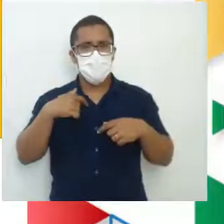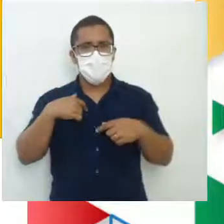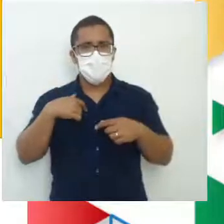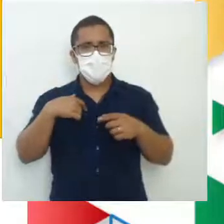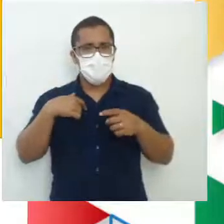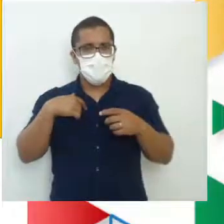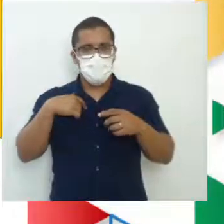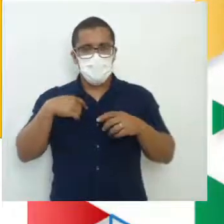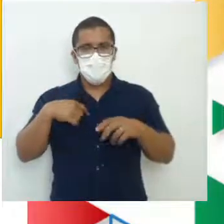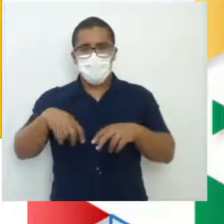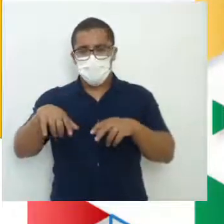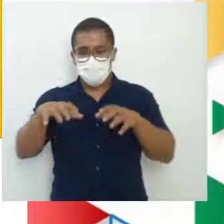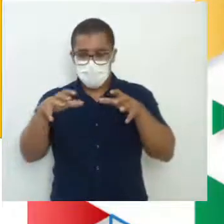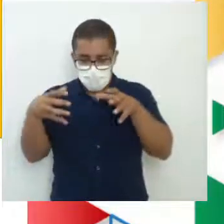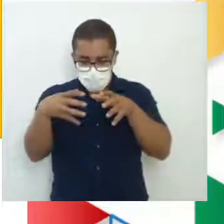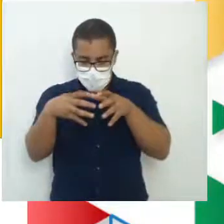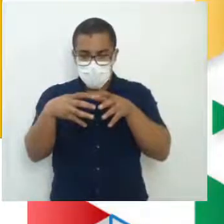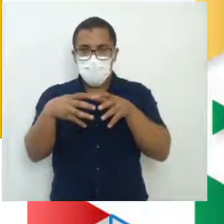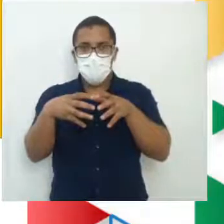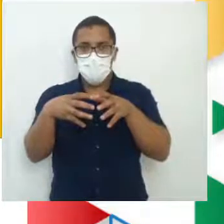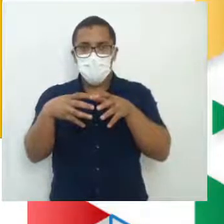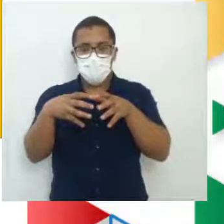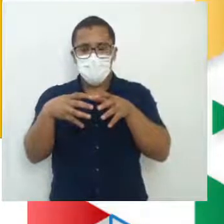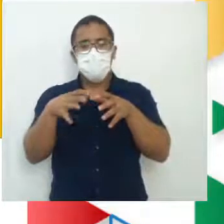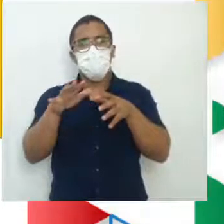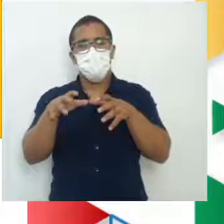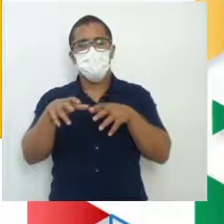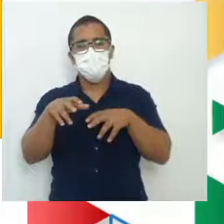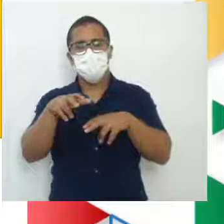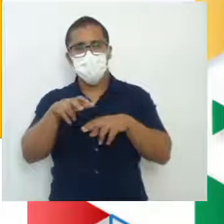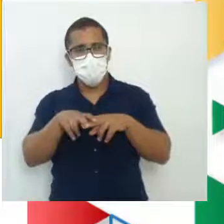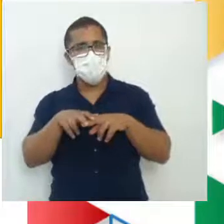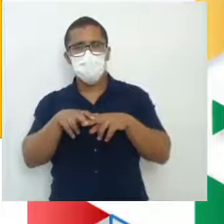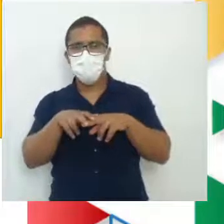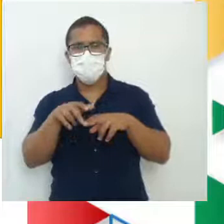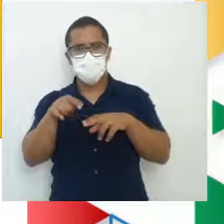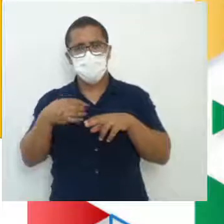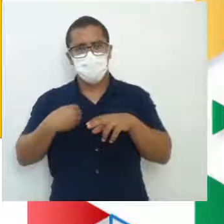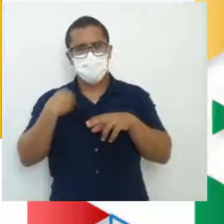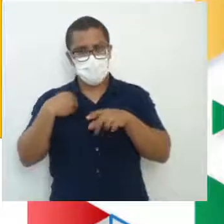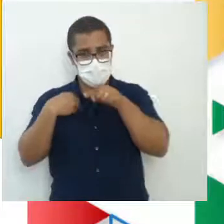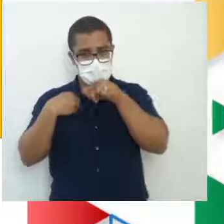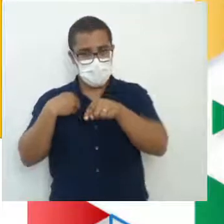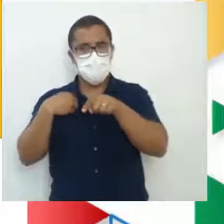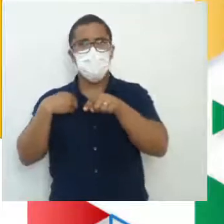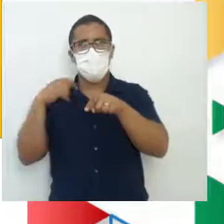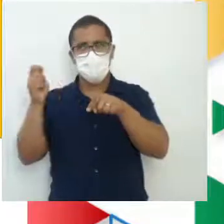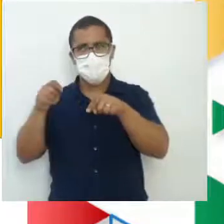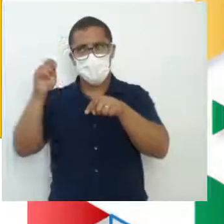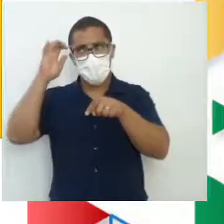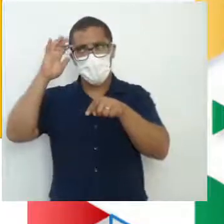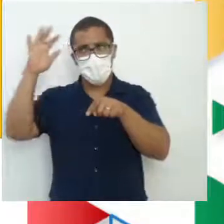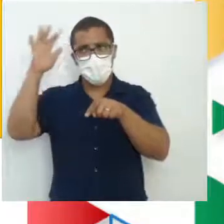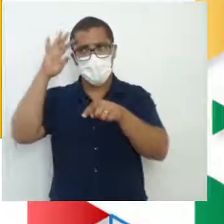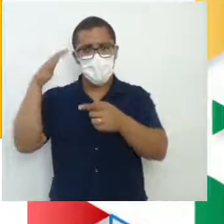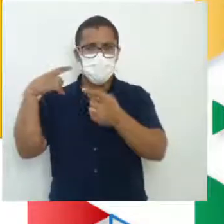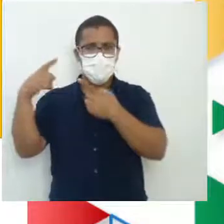Vale do Amanhecer. Então vejam só toda essa mediunidade, essa